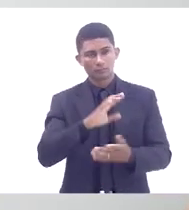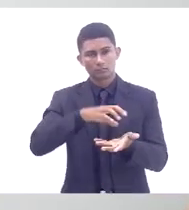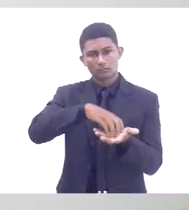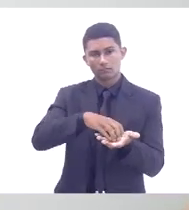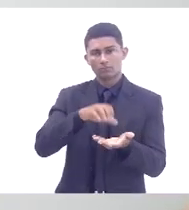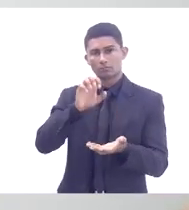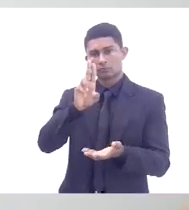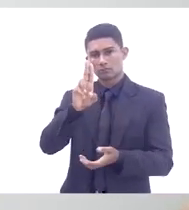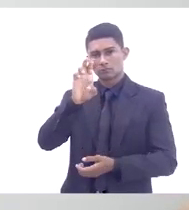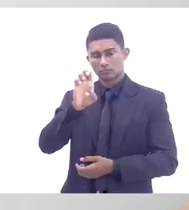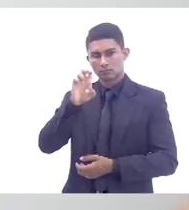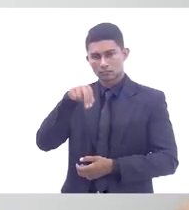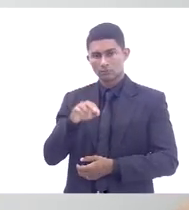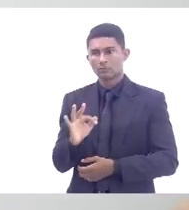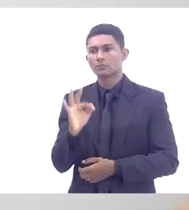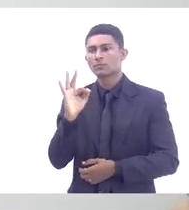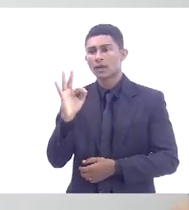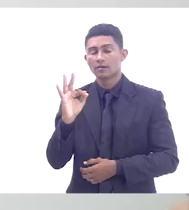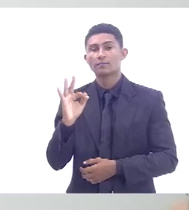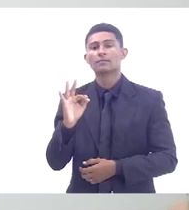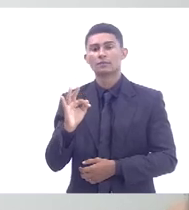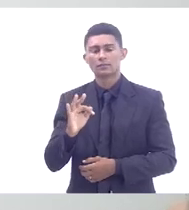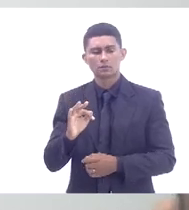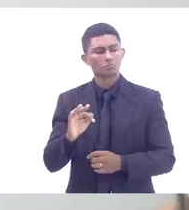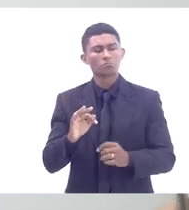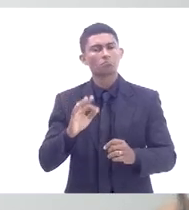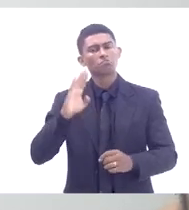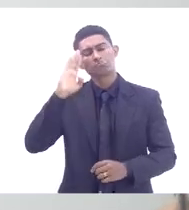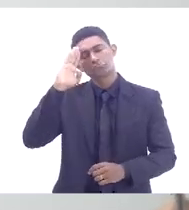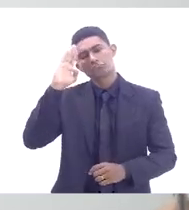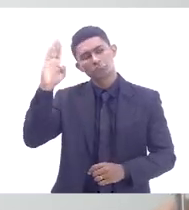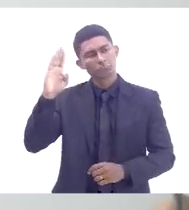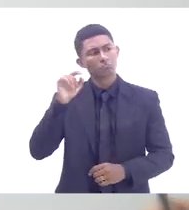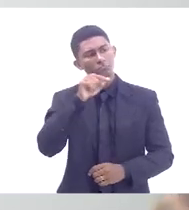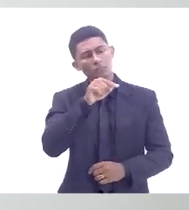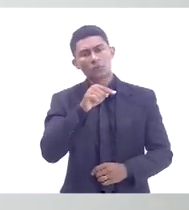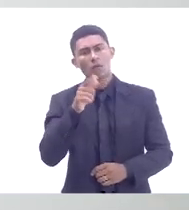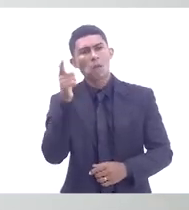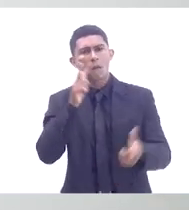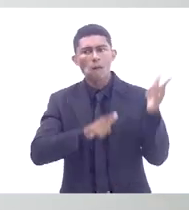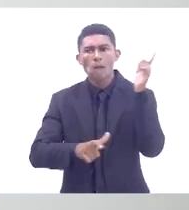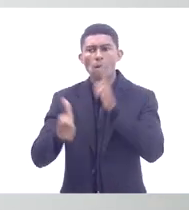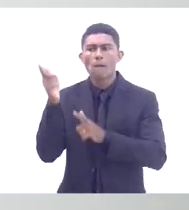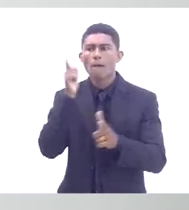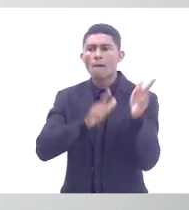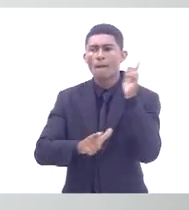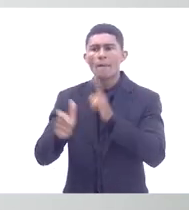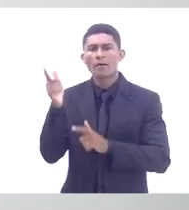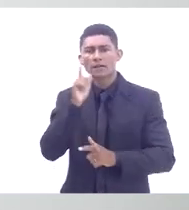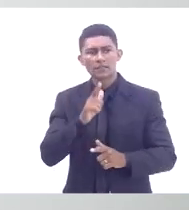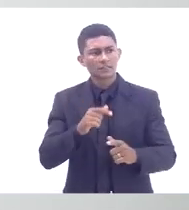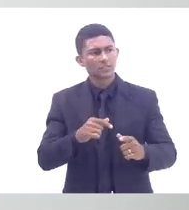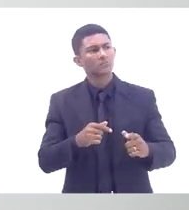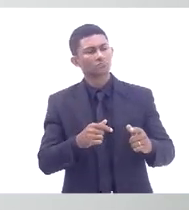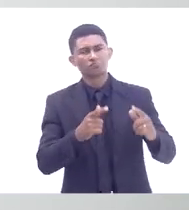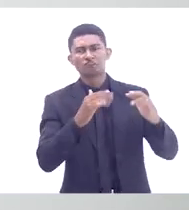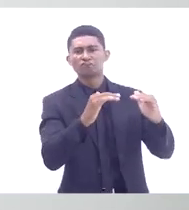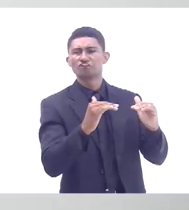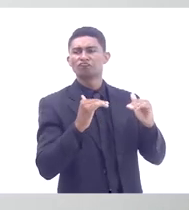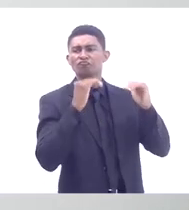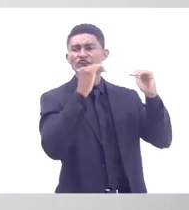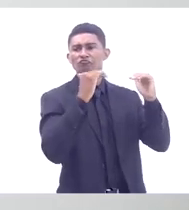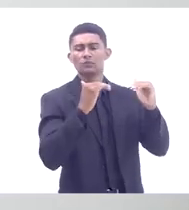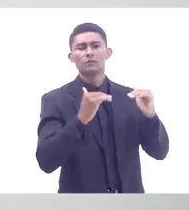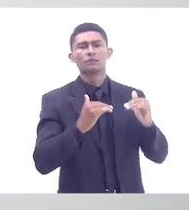finos destaque nos diferentes rankings que são colocados a onde são avaliadas